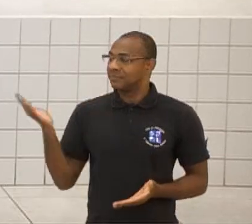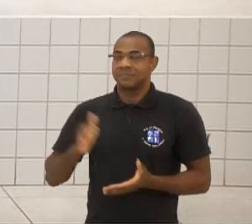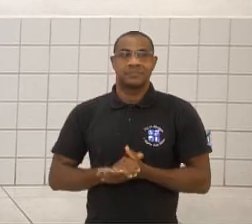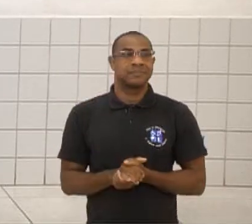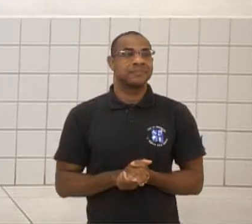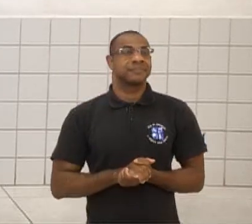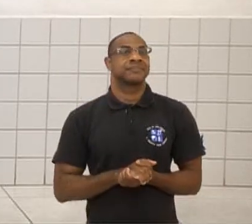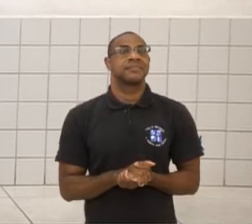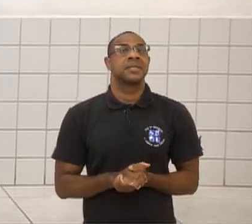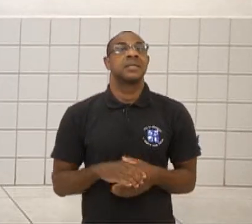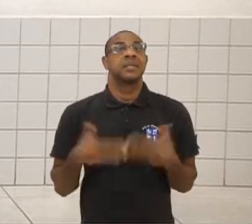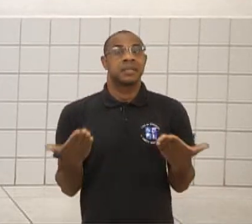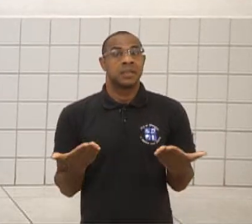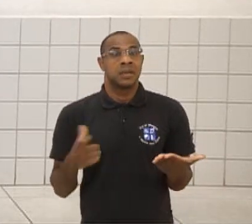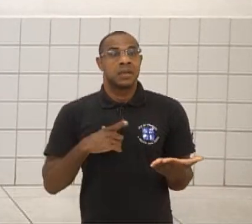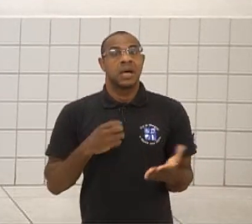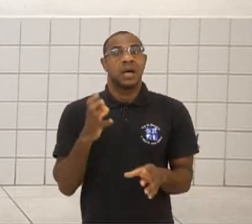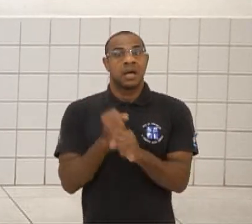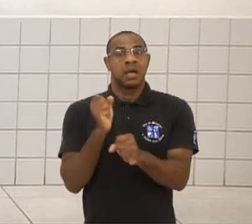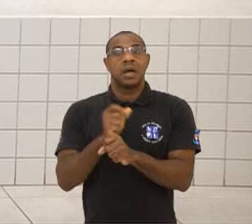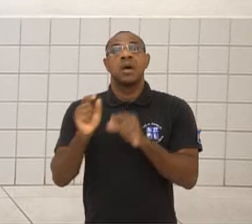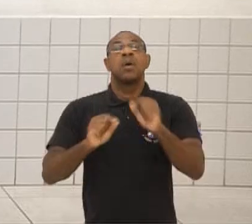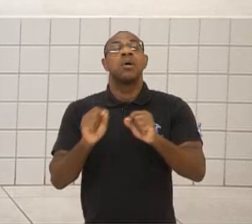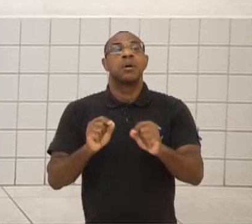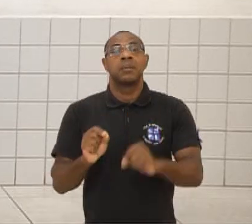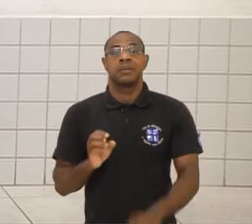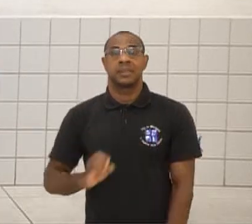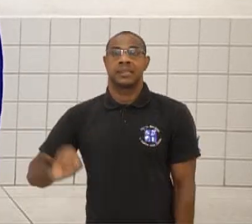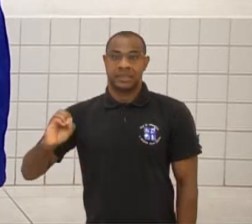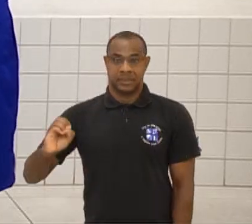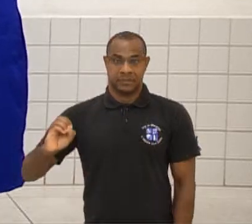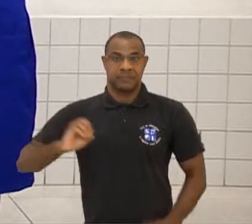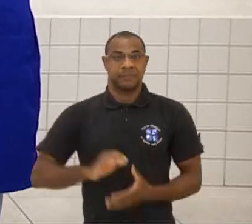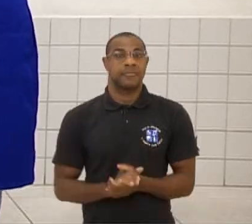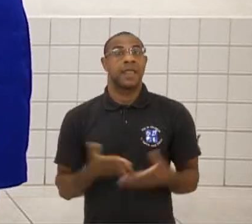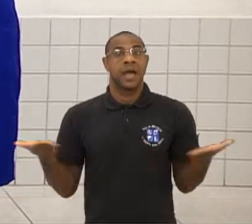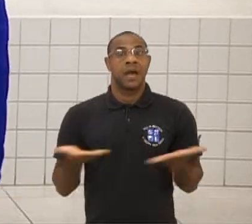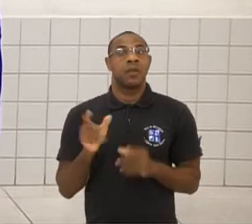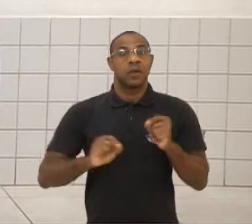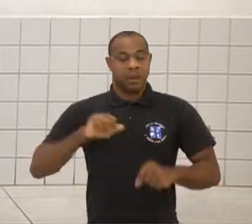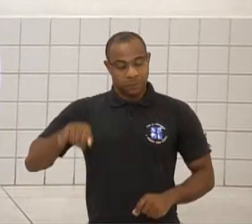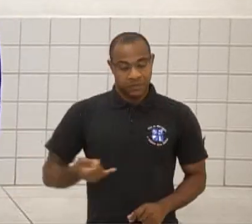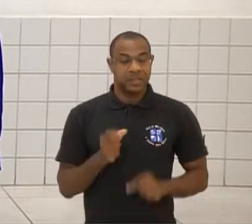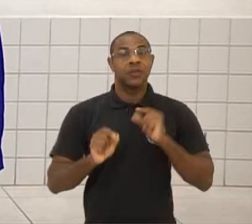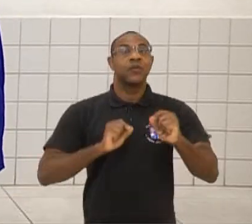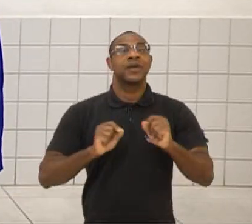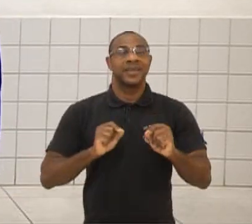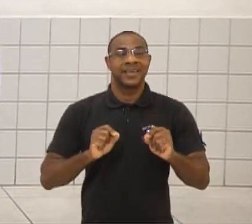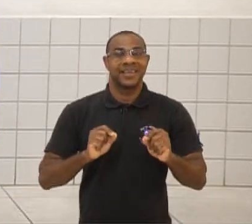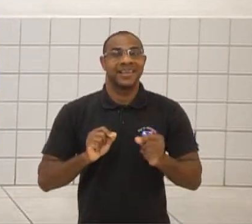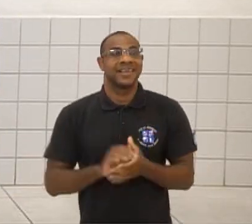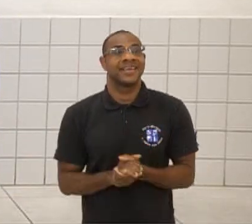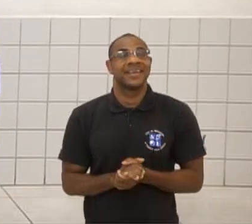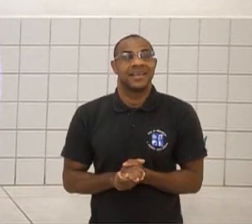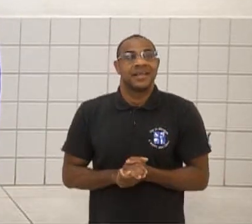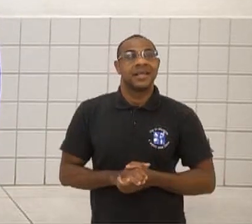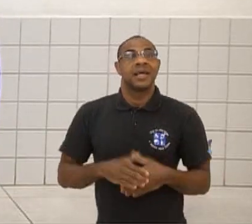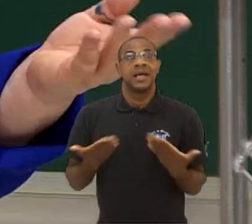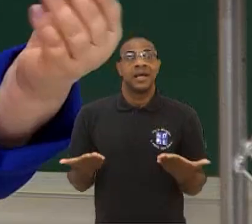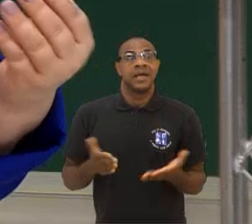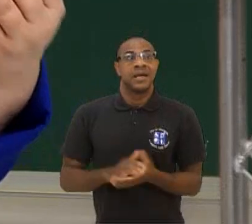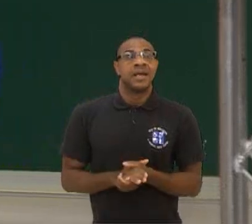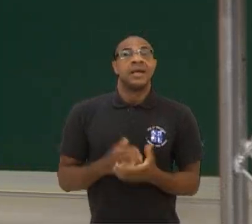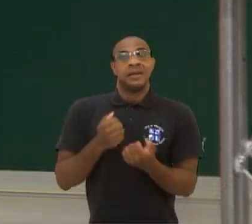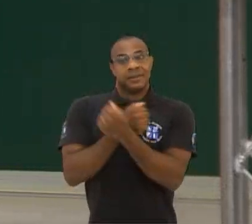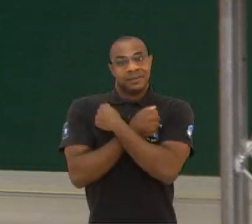veio da parte do oxigênio. A nossa continha vai ser 0, então. E agora, aproveitando, já que a professora Marília mandou para a terra natal dela,